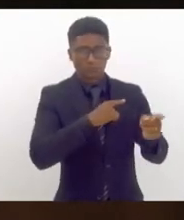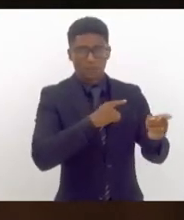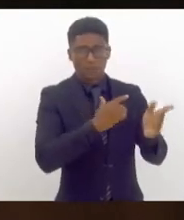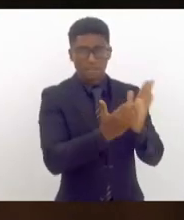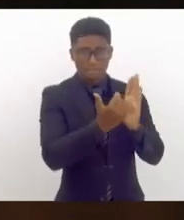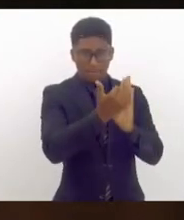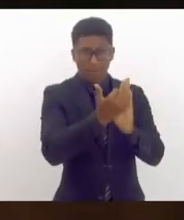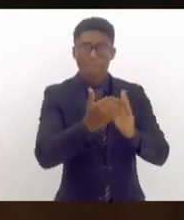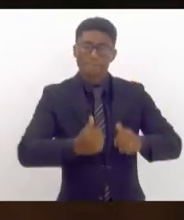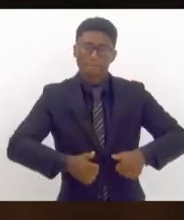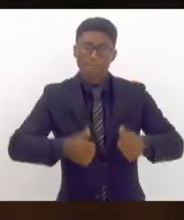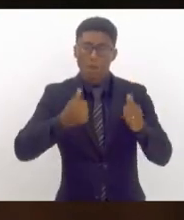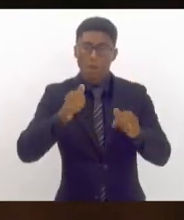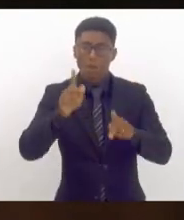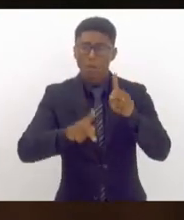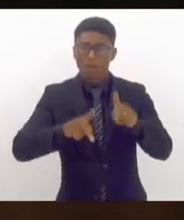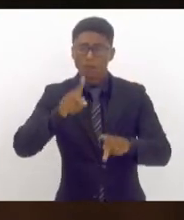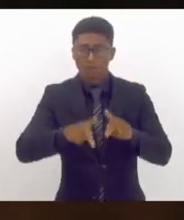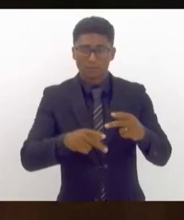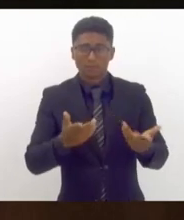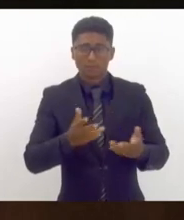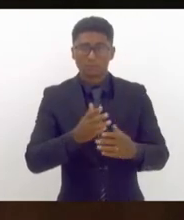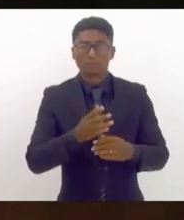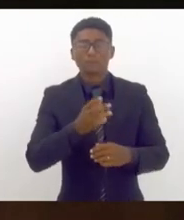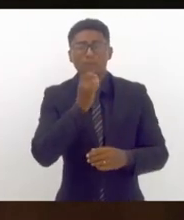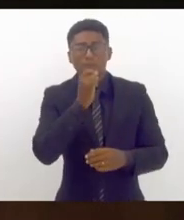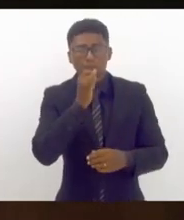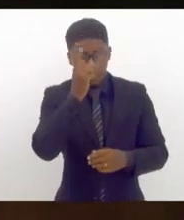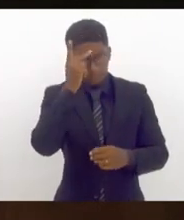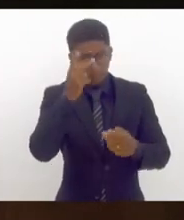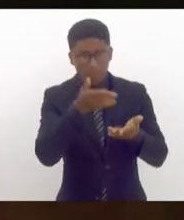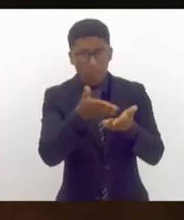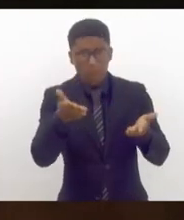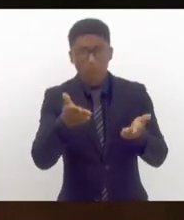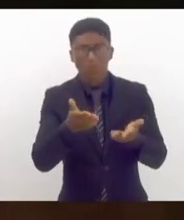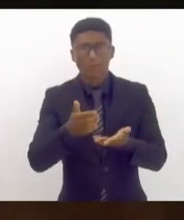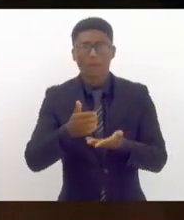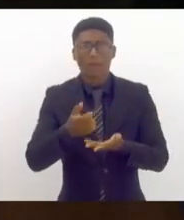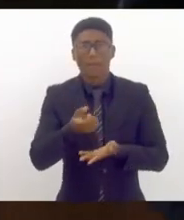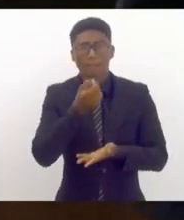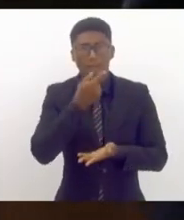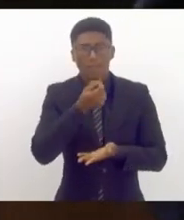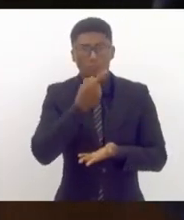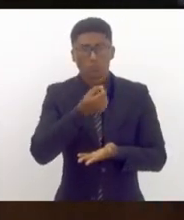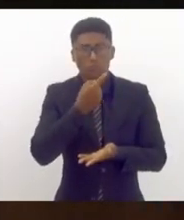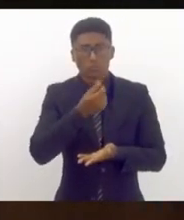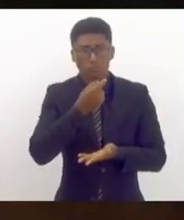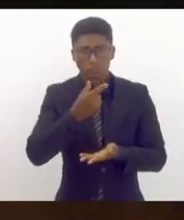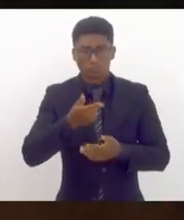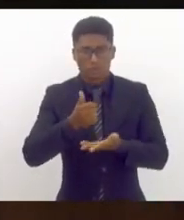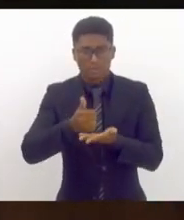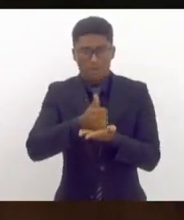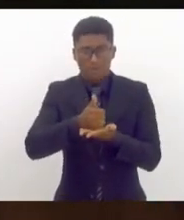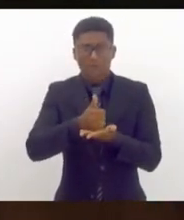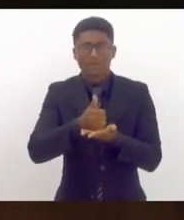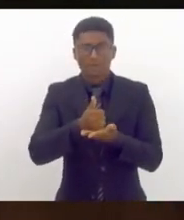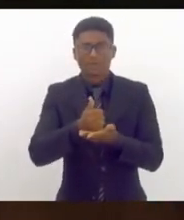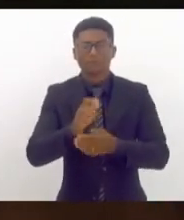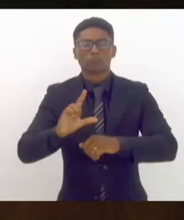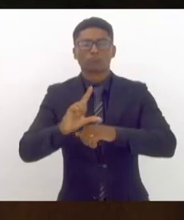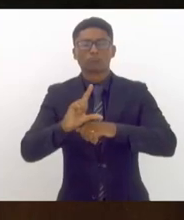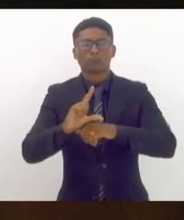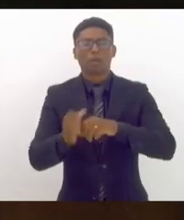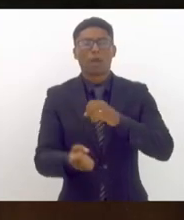mais pessoas se habilitarem a abrir uma porta para vender medicamento dentro das responsabilidades e cumprindo todas